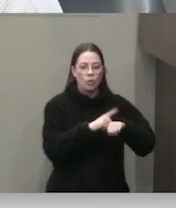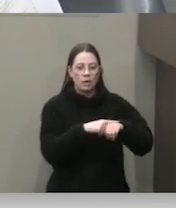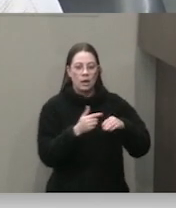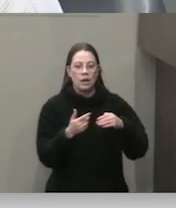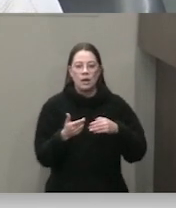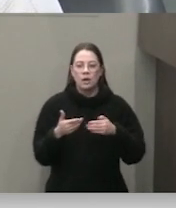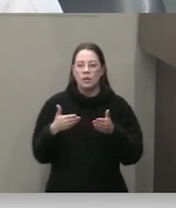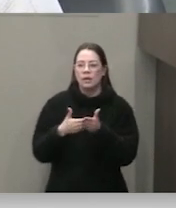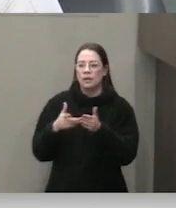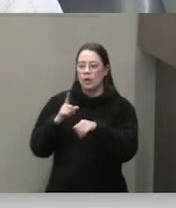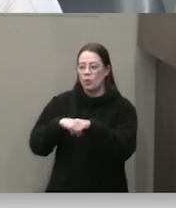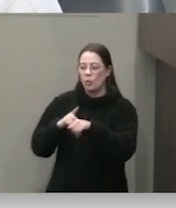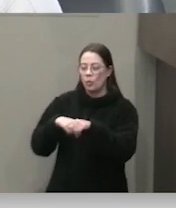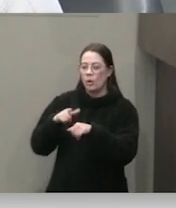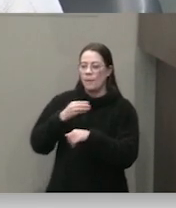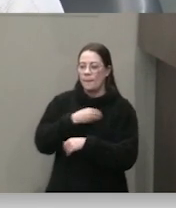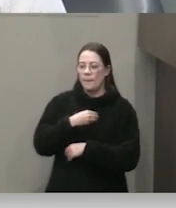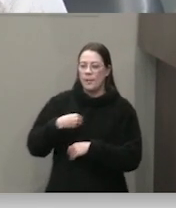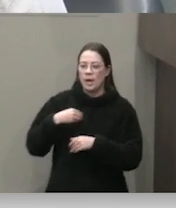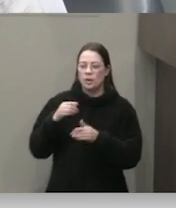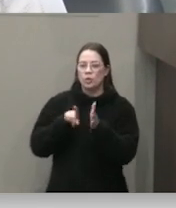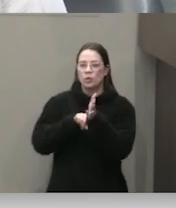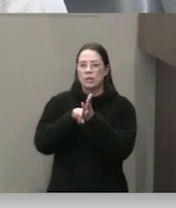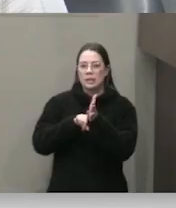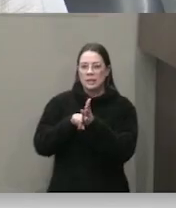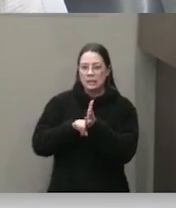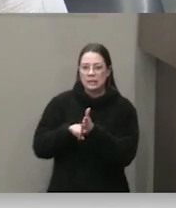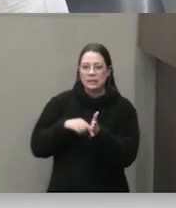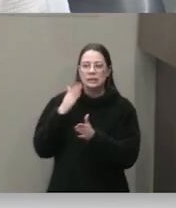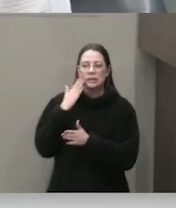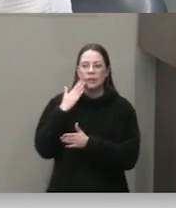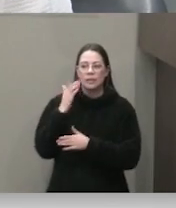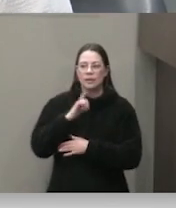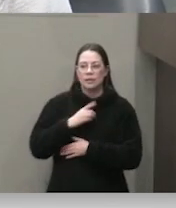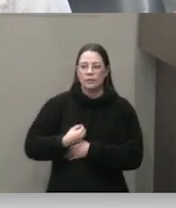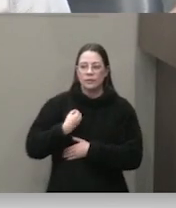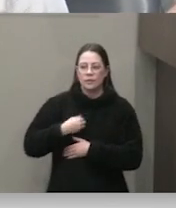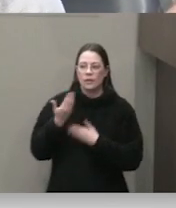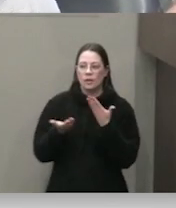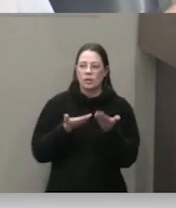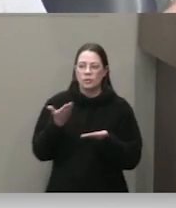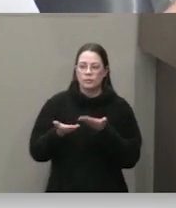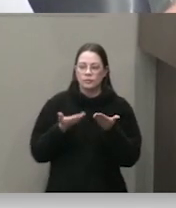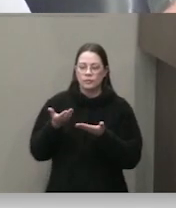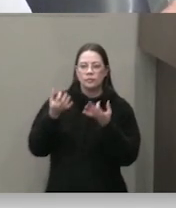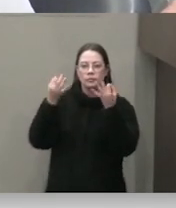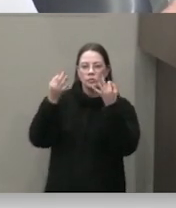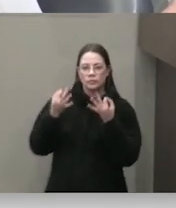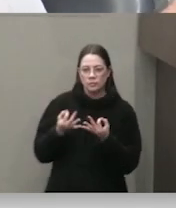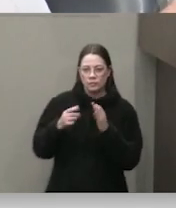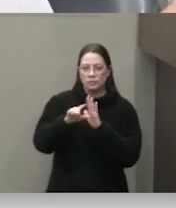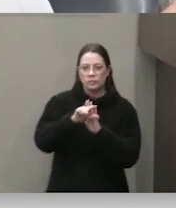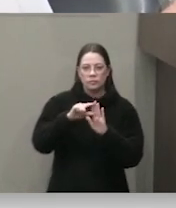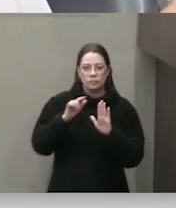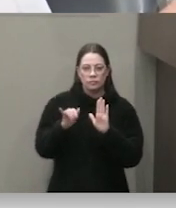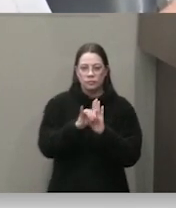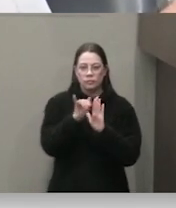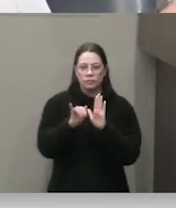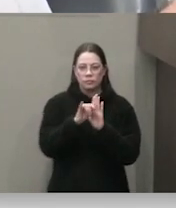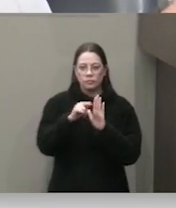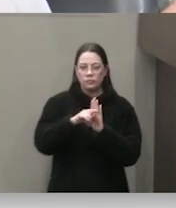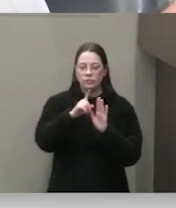os médicos especialistas saber o profissional que está lá atendendo. E, com certeza, acho que os incisos que foram vetados foi para